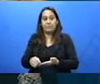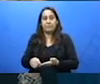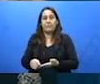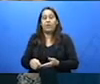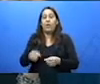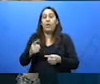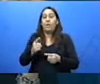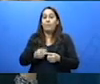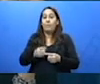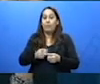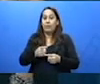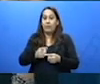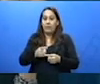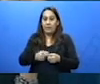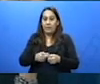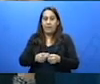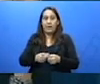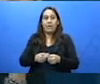Porque